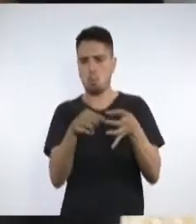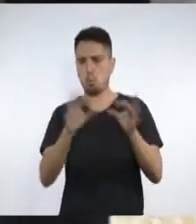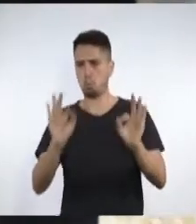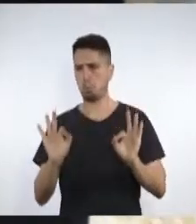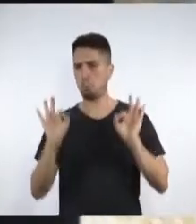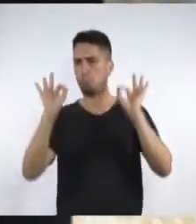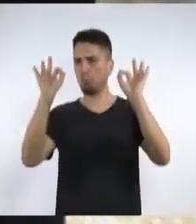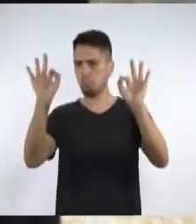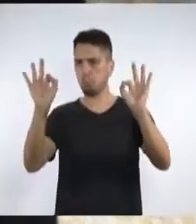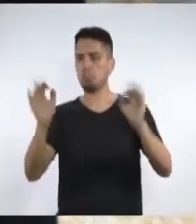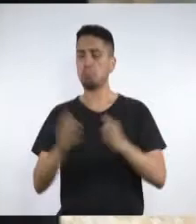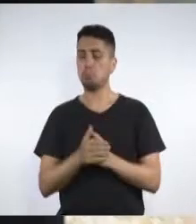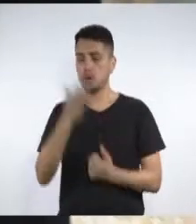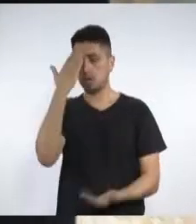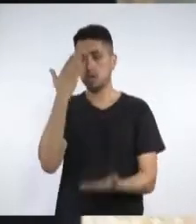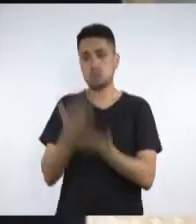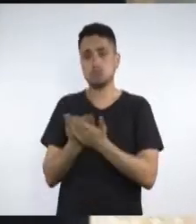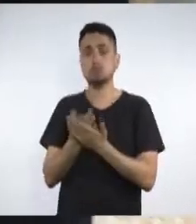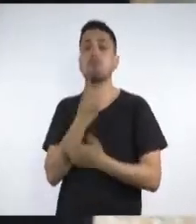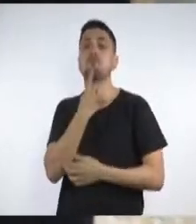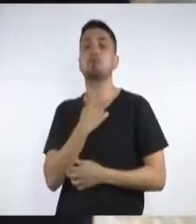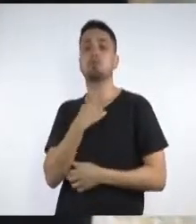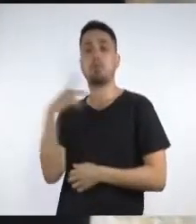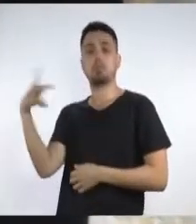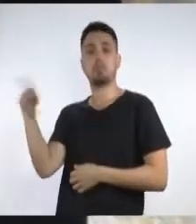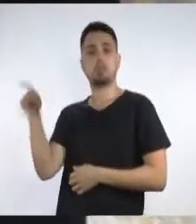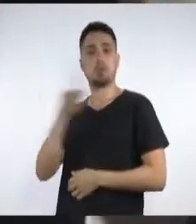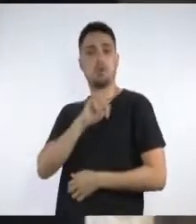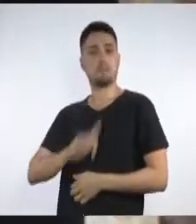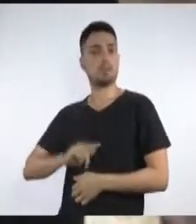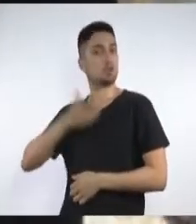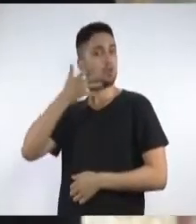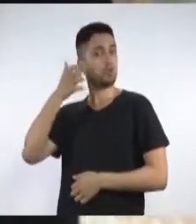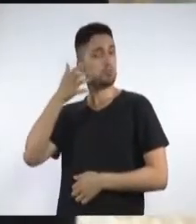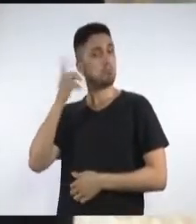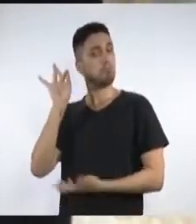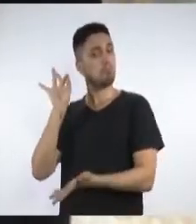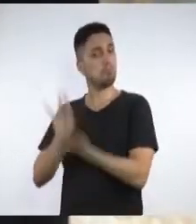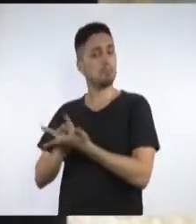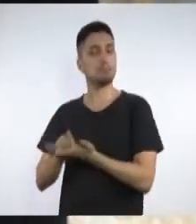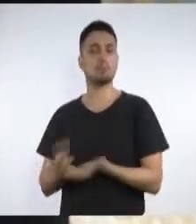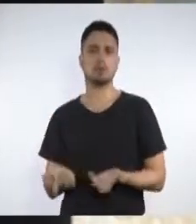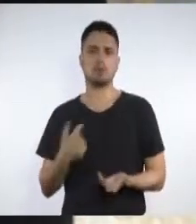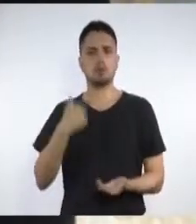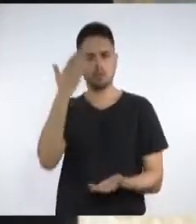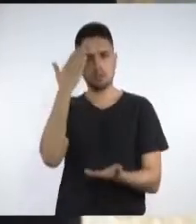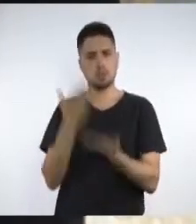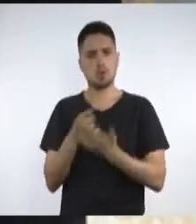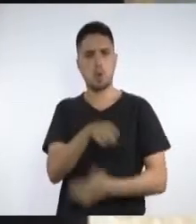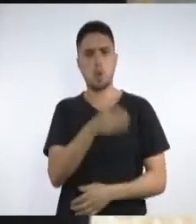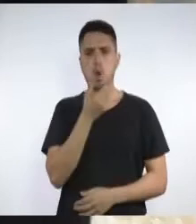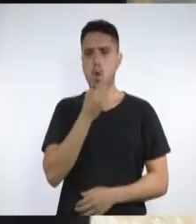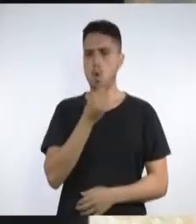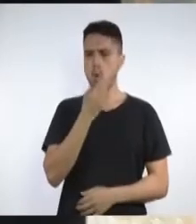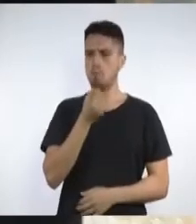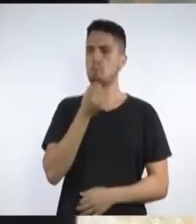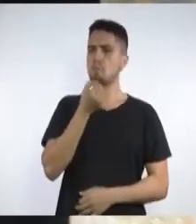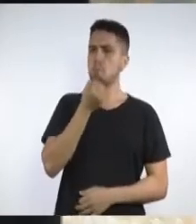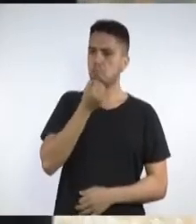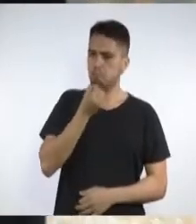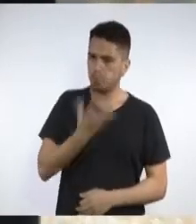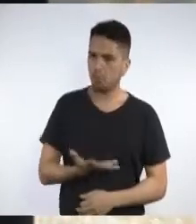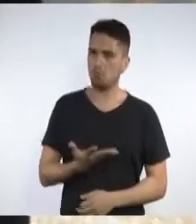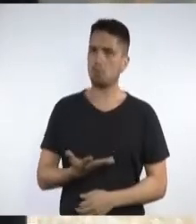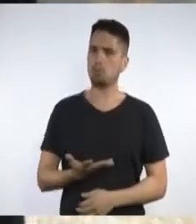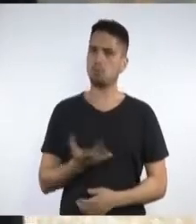real. E fiquei sabendo também que esse seria uma pessoa indicada, apadrinhada pelo secretário Lucas